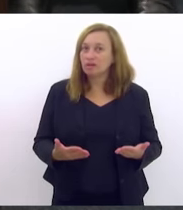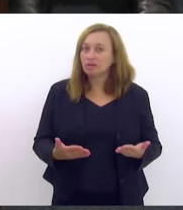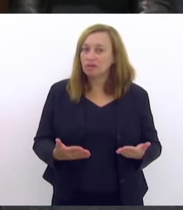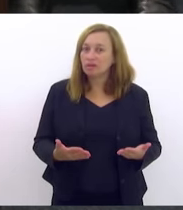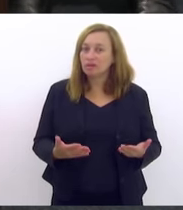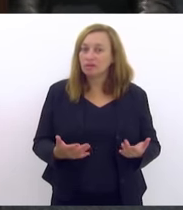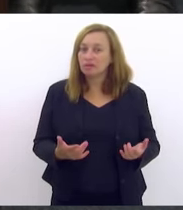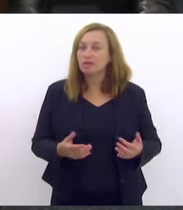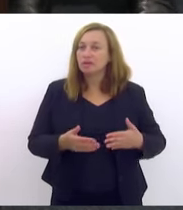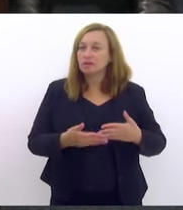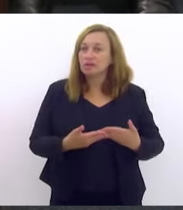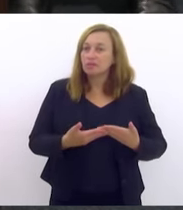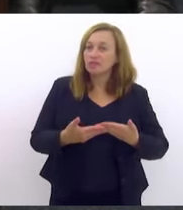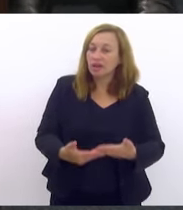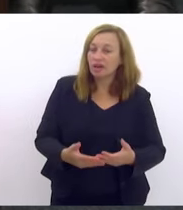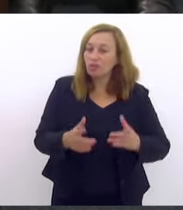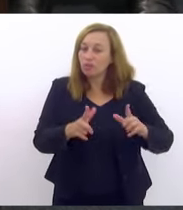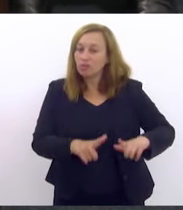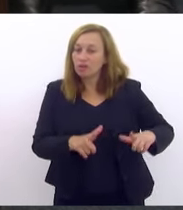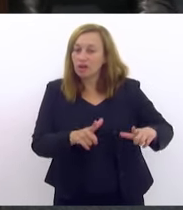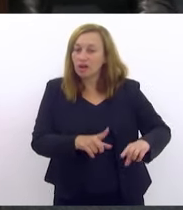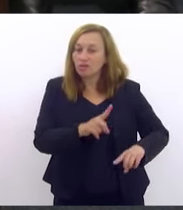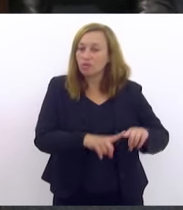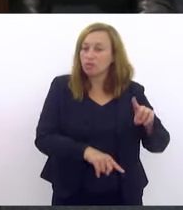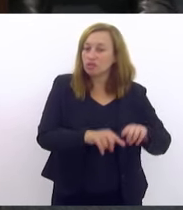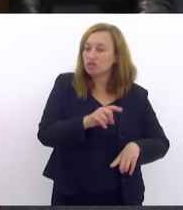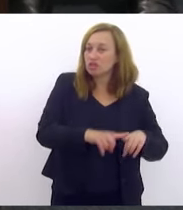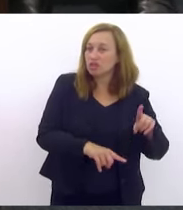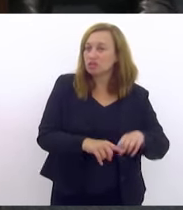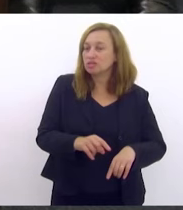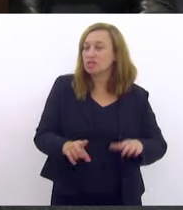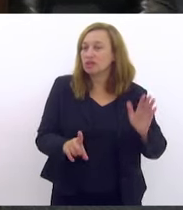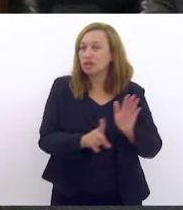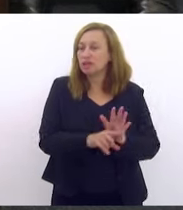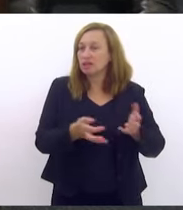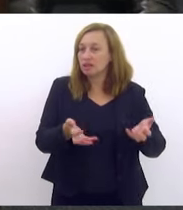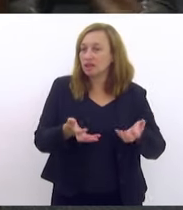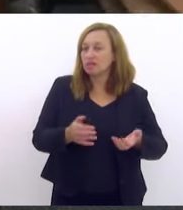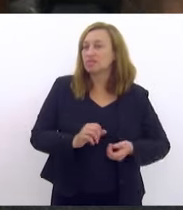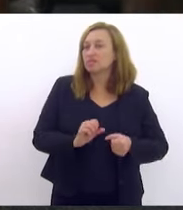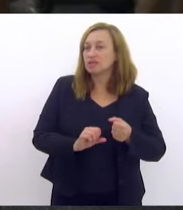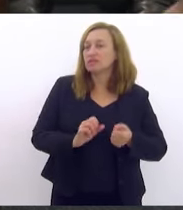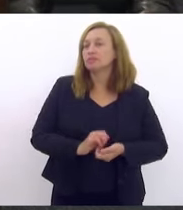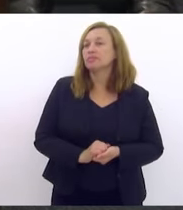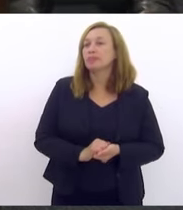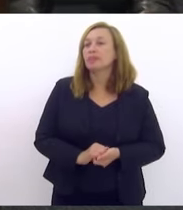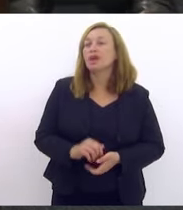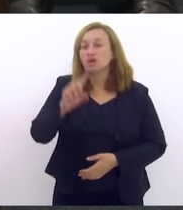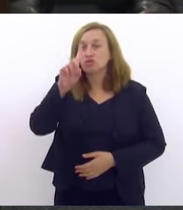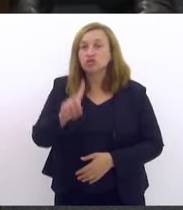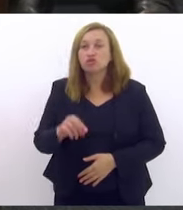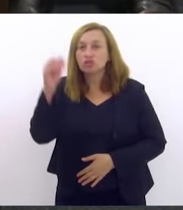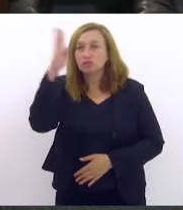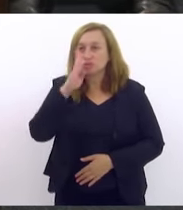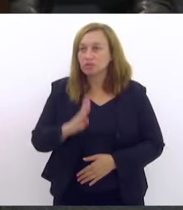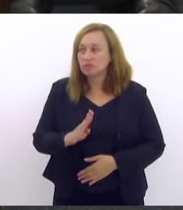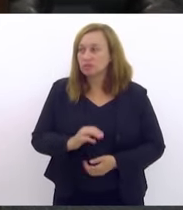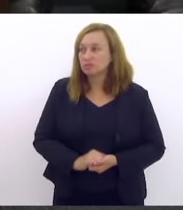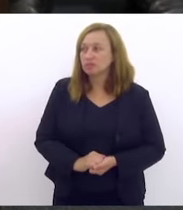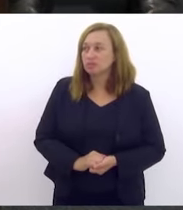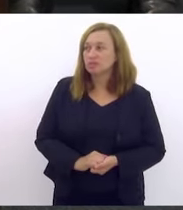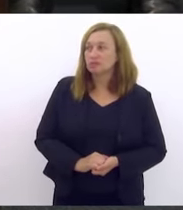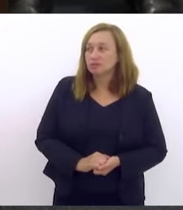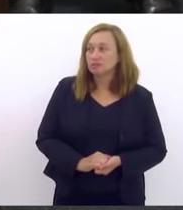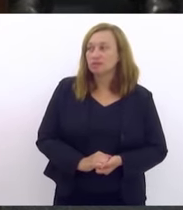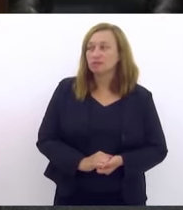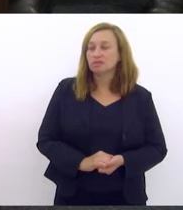da nossa legislação que pretendemos revogar. E o direito brasileiro, ele é